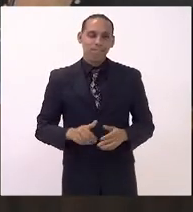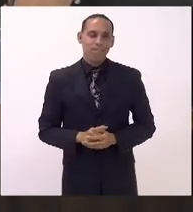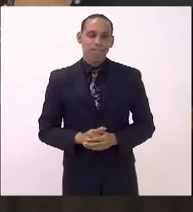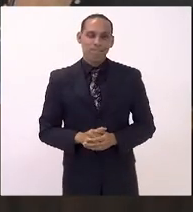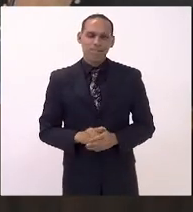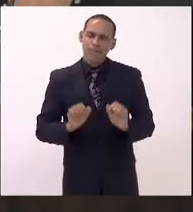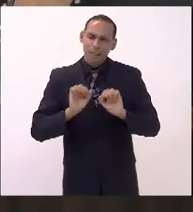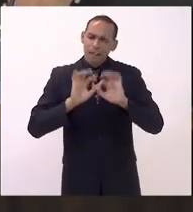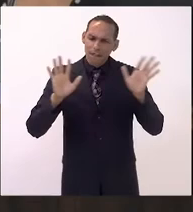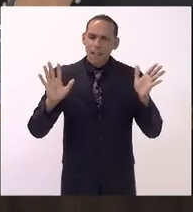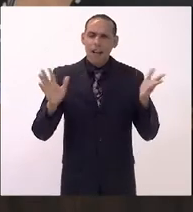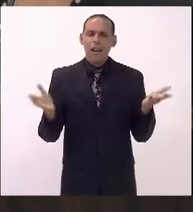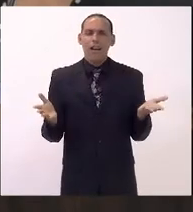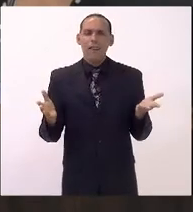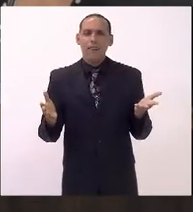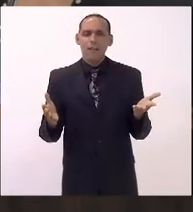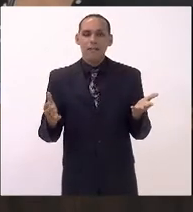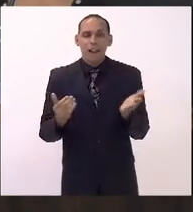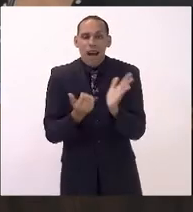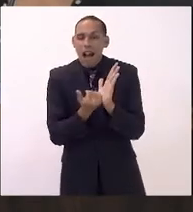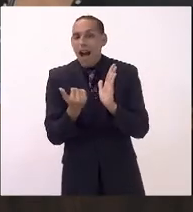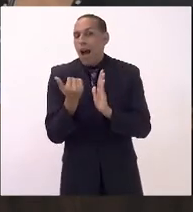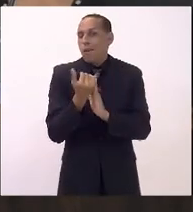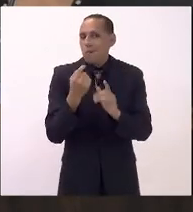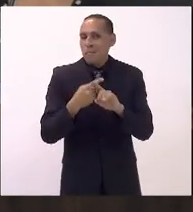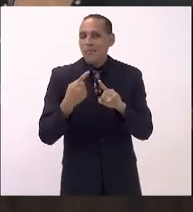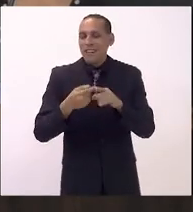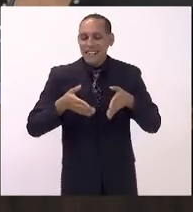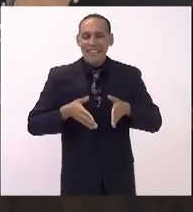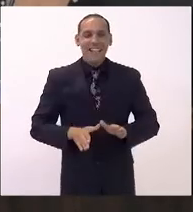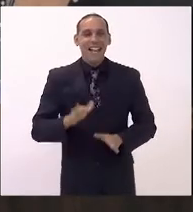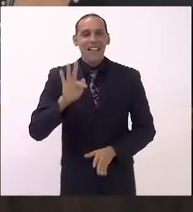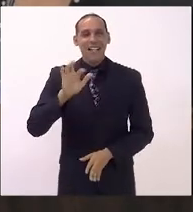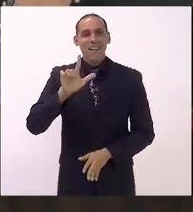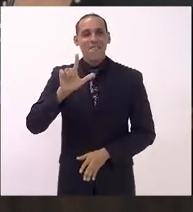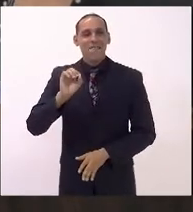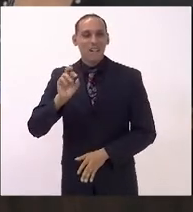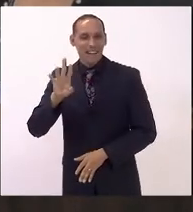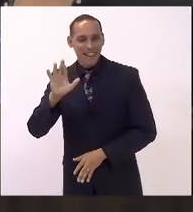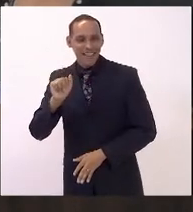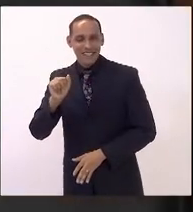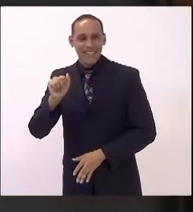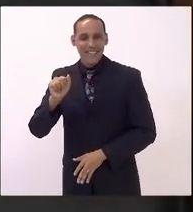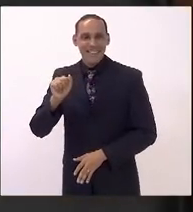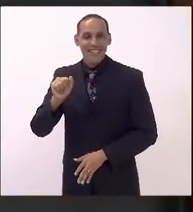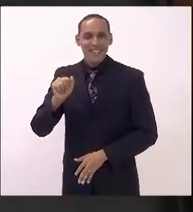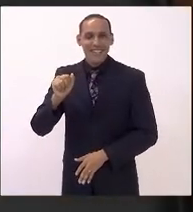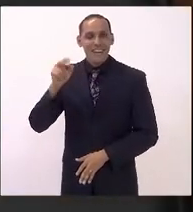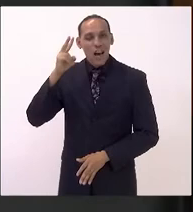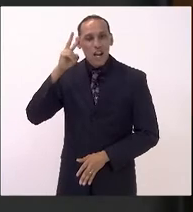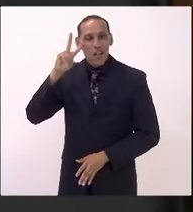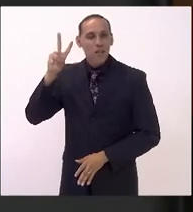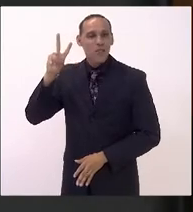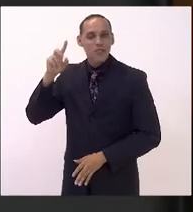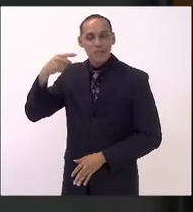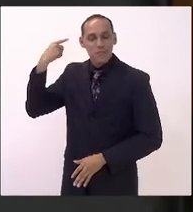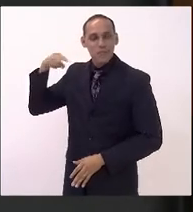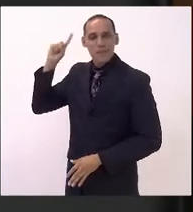Claro que aflorado pelo nascimento da Flora. 2 dias atrás nasceu a minha segunda